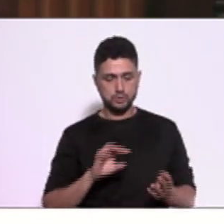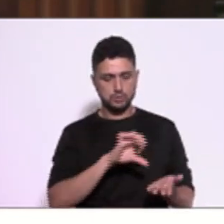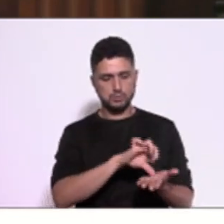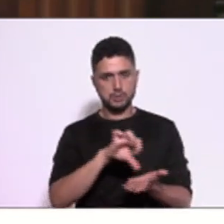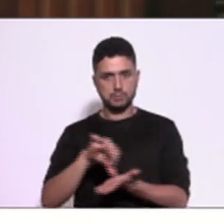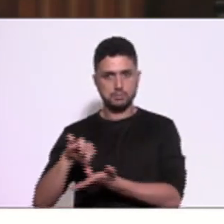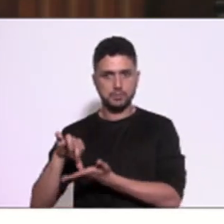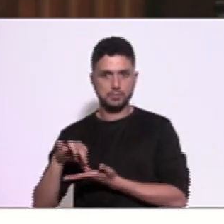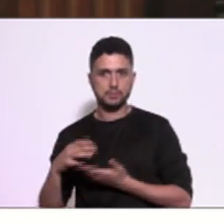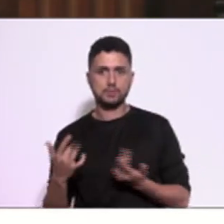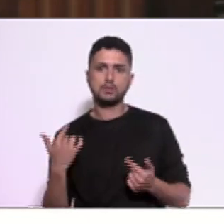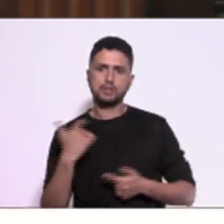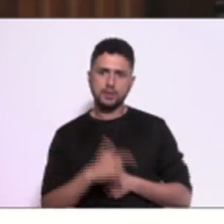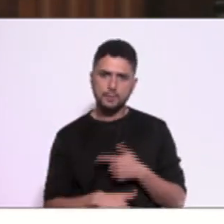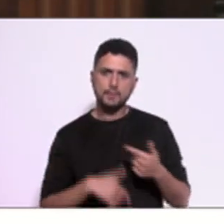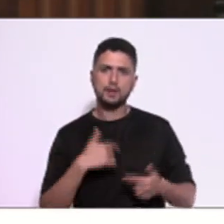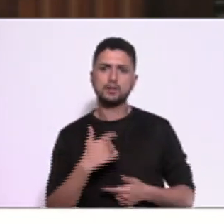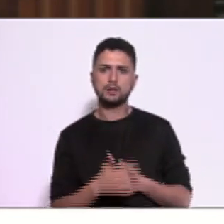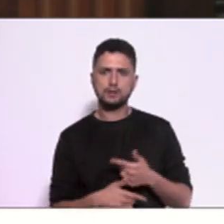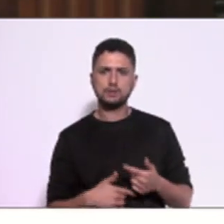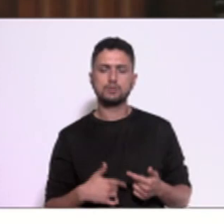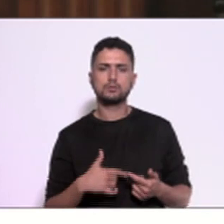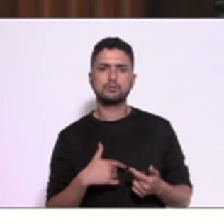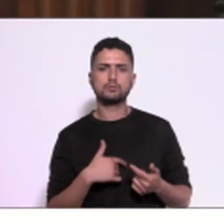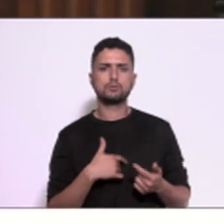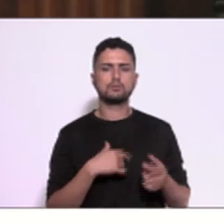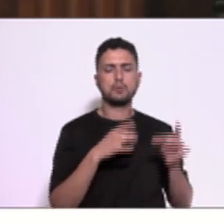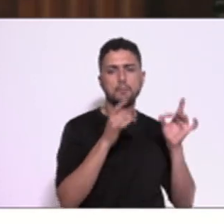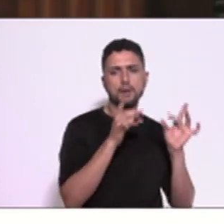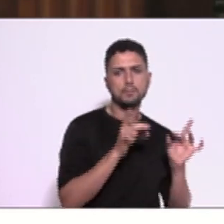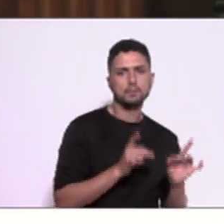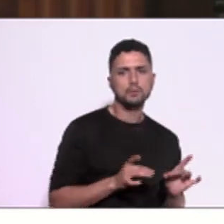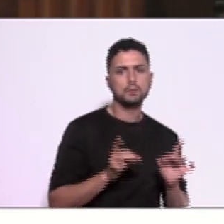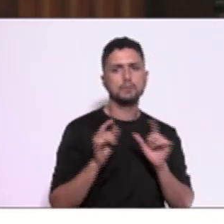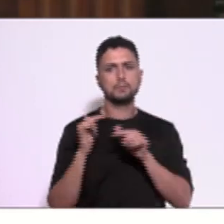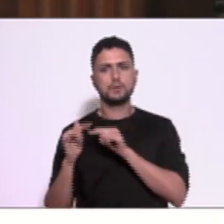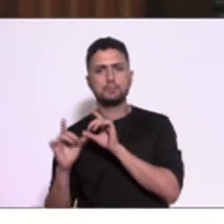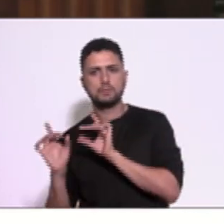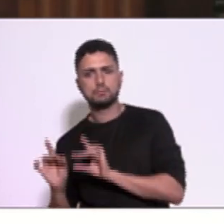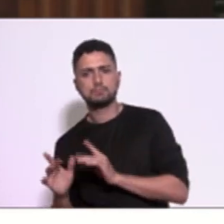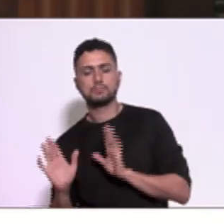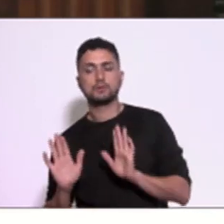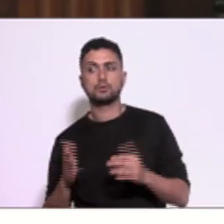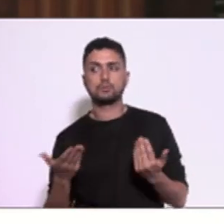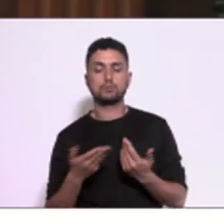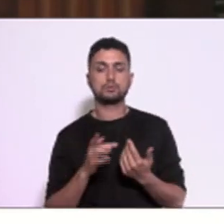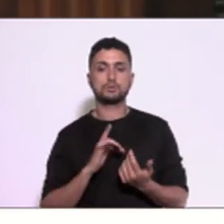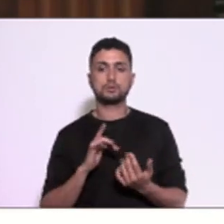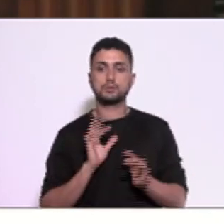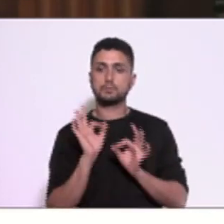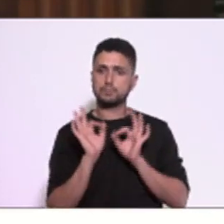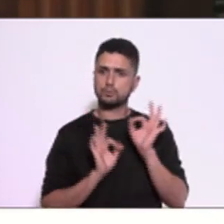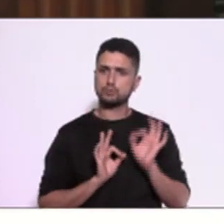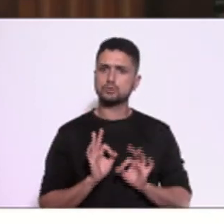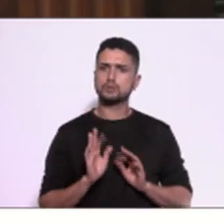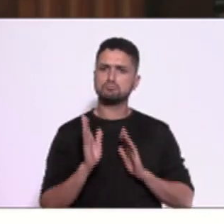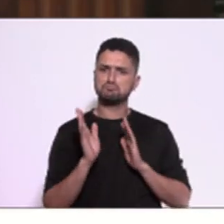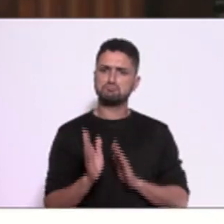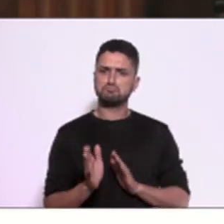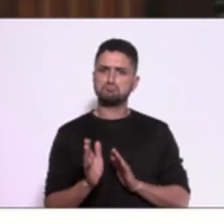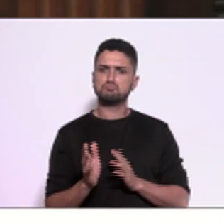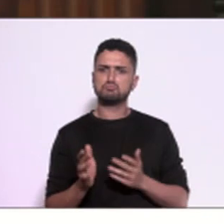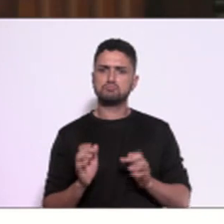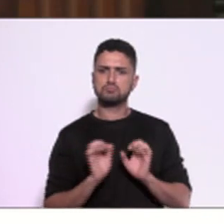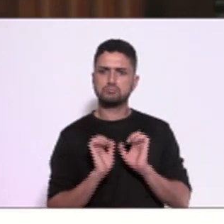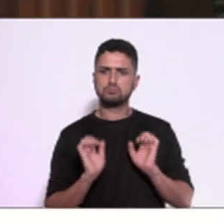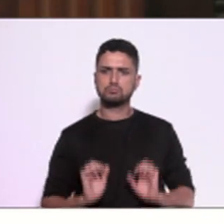aqui trabalhando de forma dispersa e fragmentada. Hoje temos um projeto com consistência e que